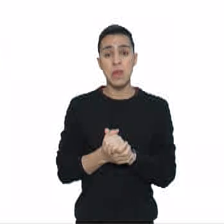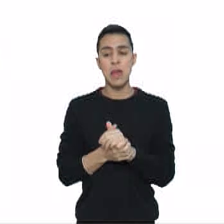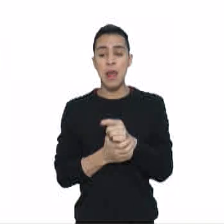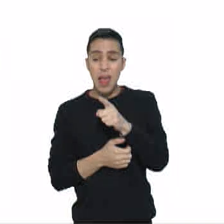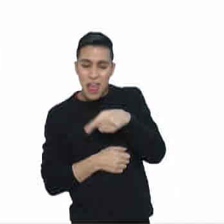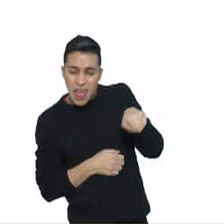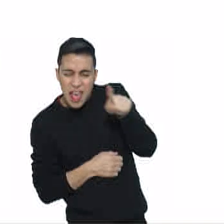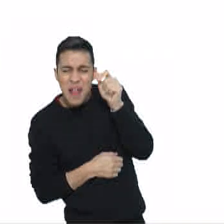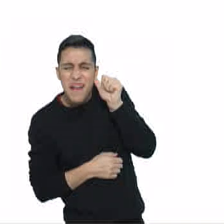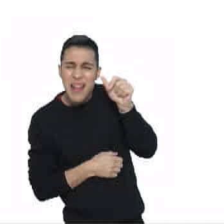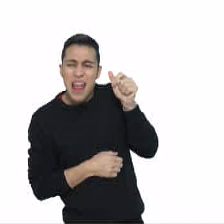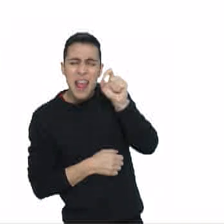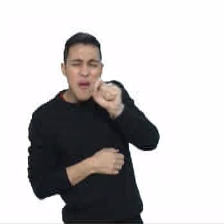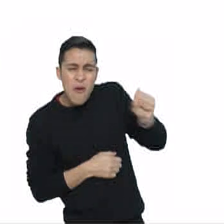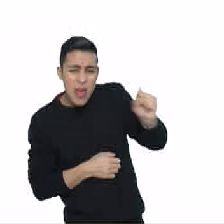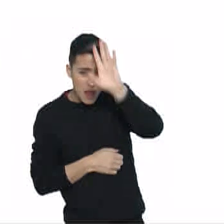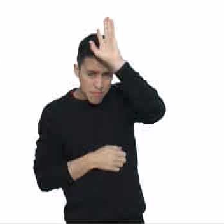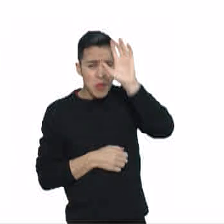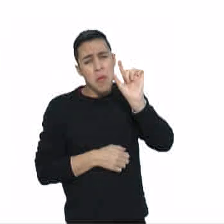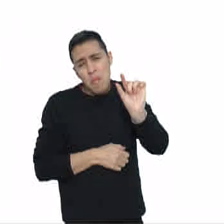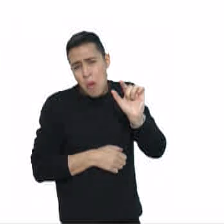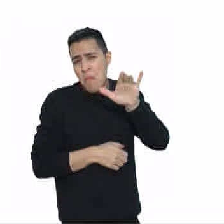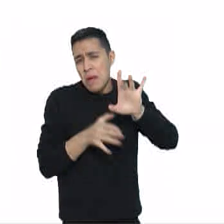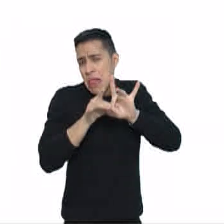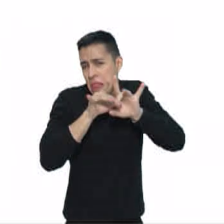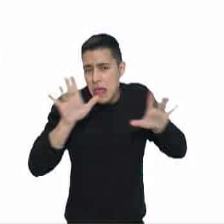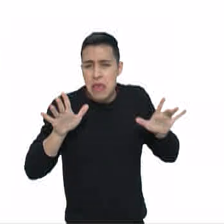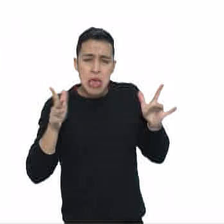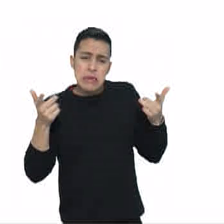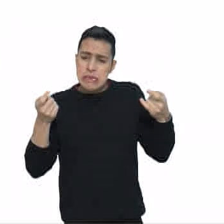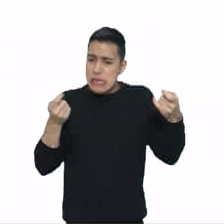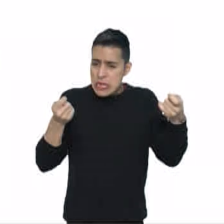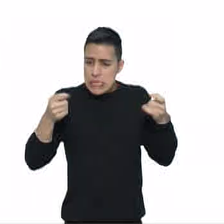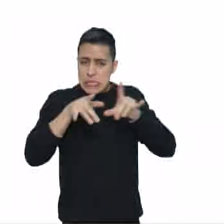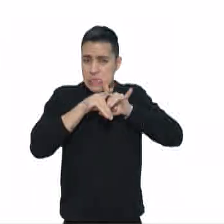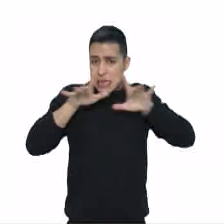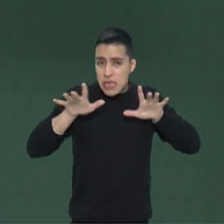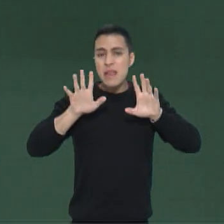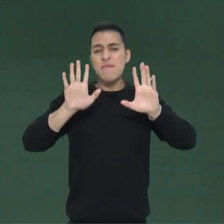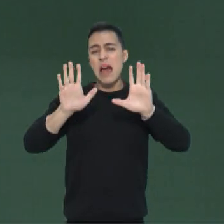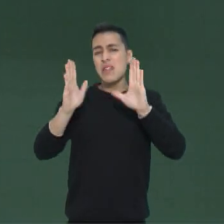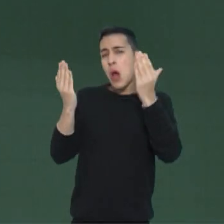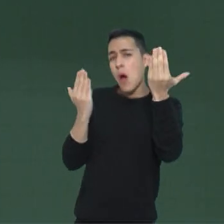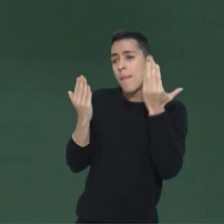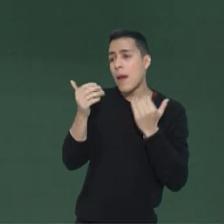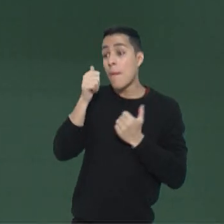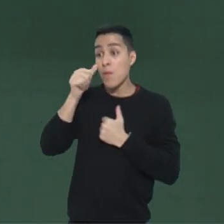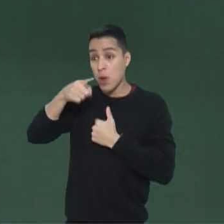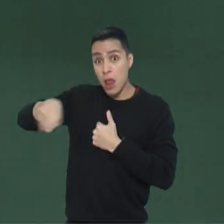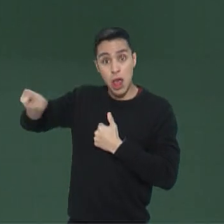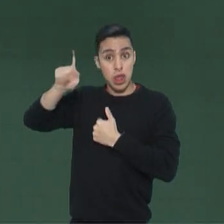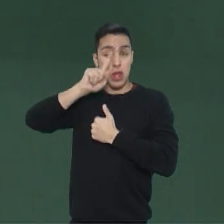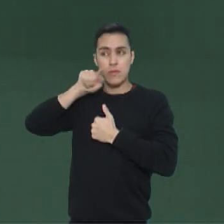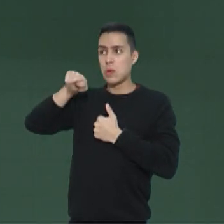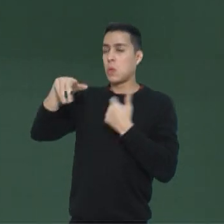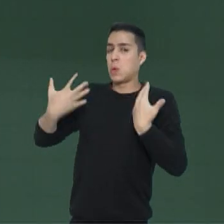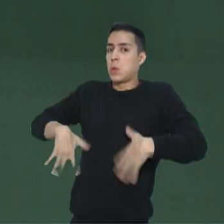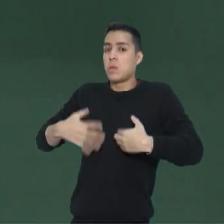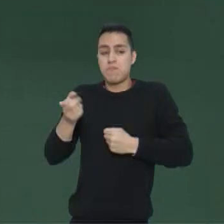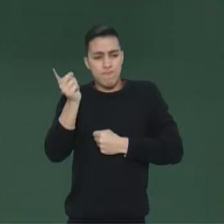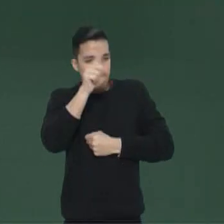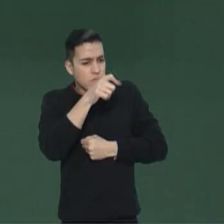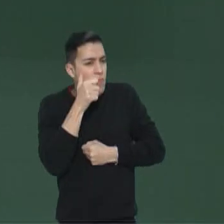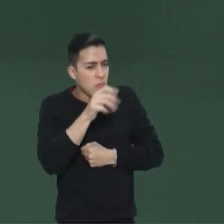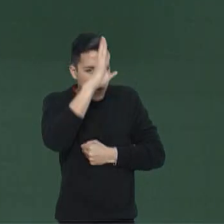mulheres romanas, elas tinham um pouco mais de liberdade, como eu falei para vocês. Em relação à comparação com as mulheres gregas, as mulheres romanas